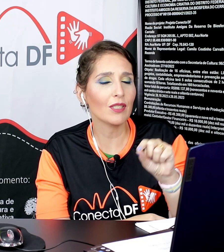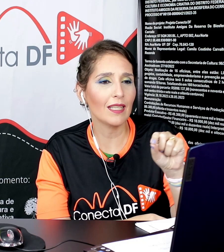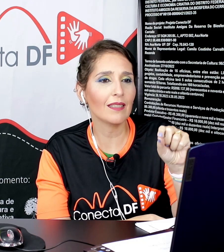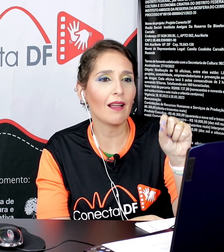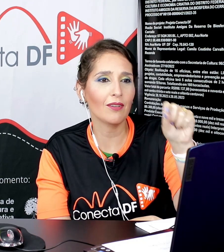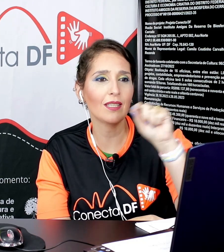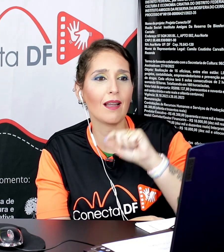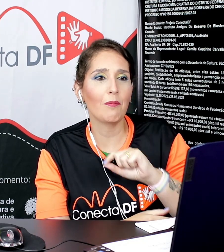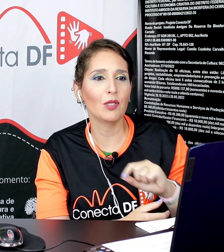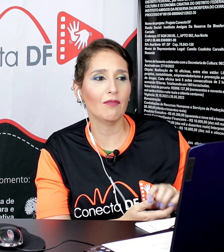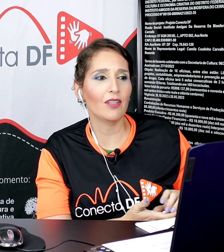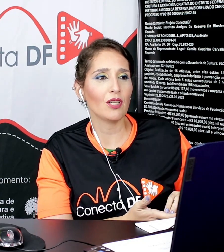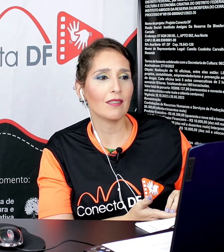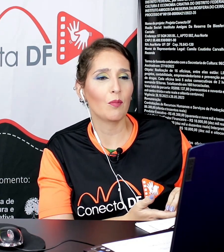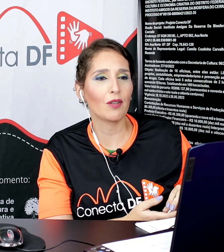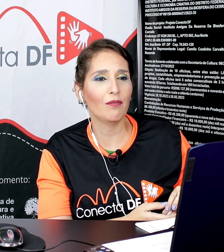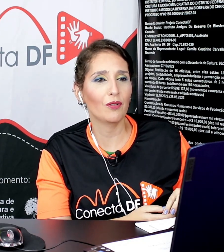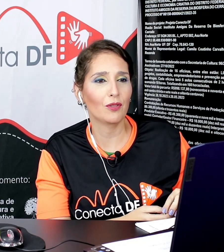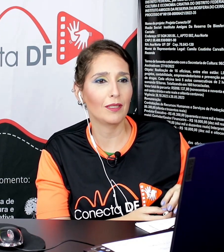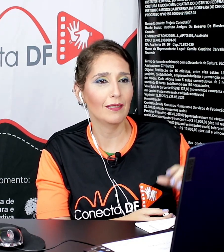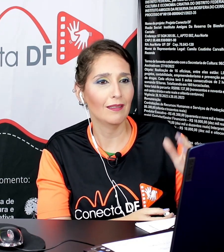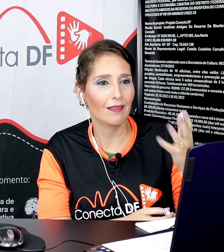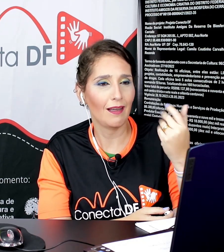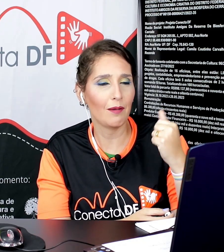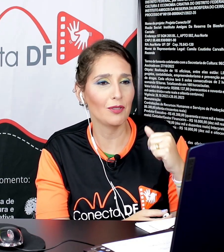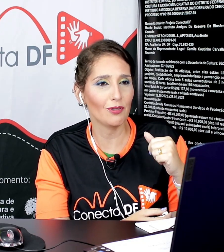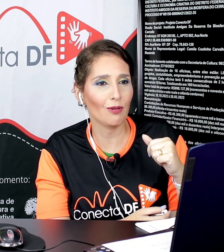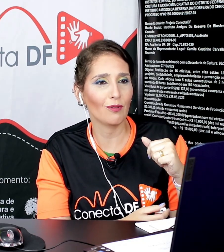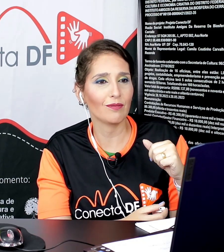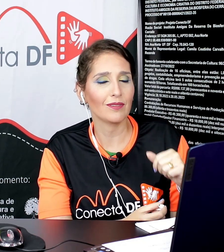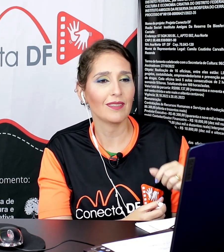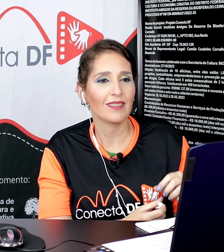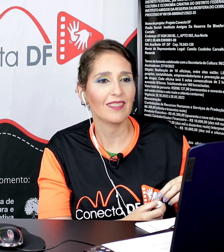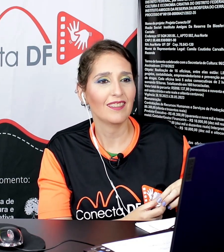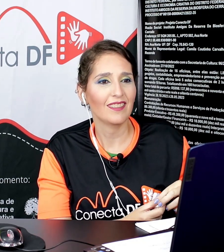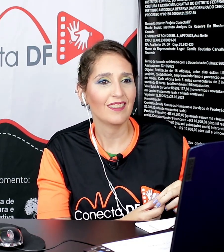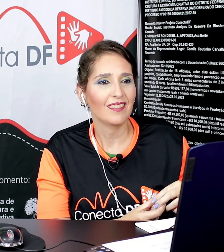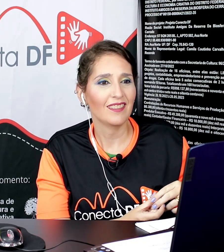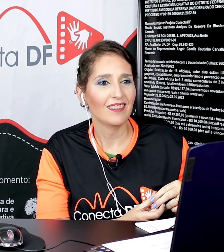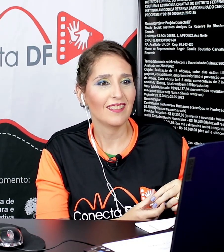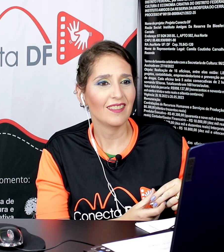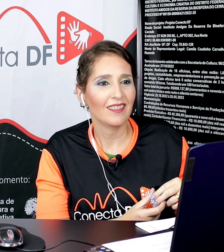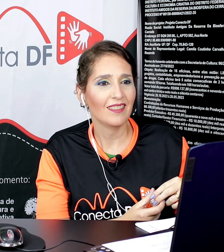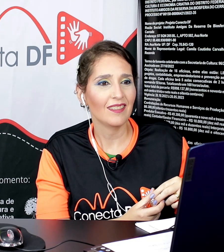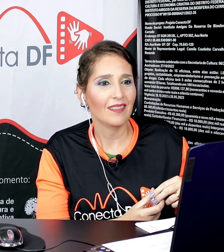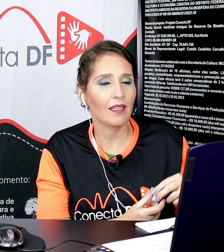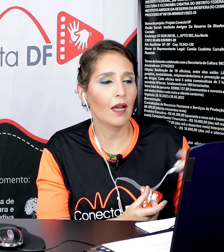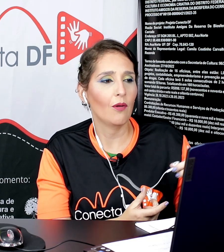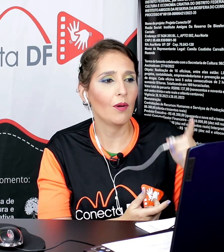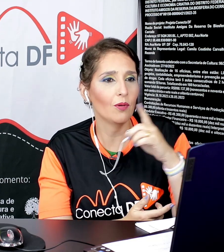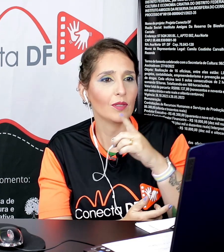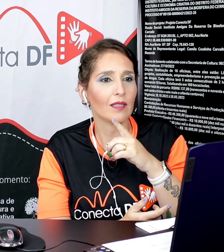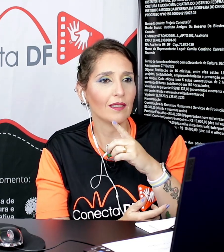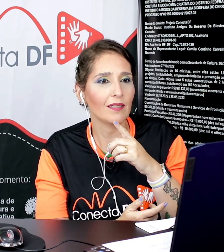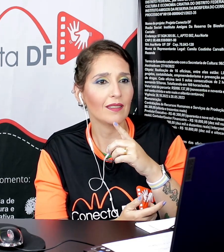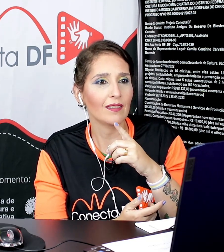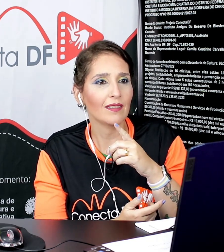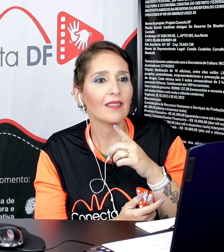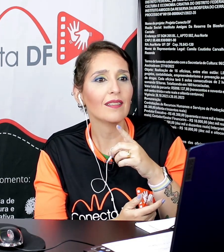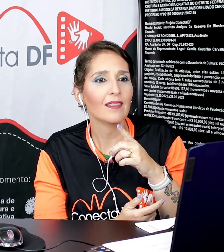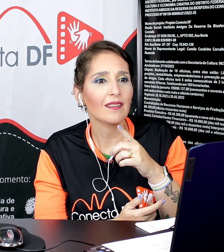É você que você acabou de fechar seu microfone. Abre de novo. Eu? Não, a